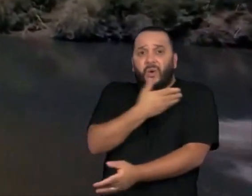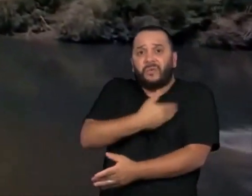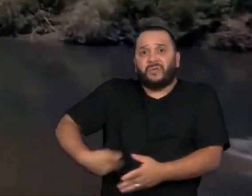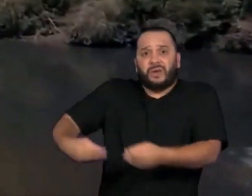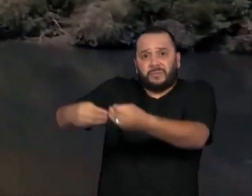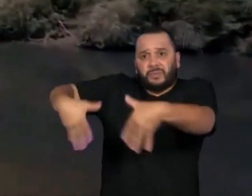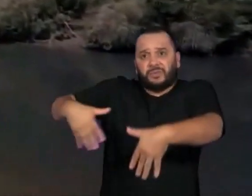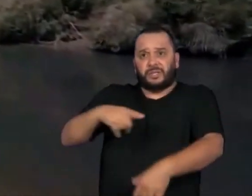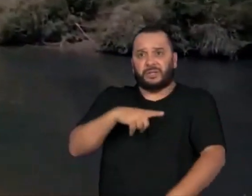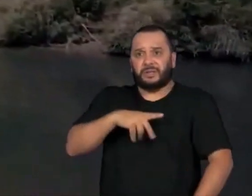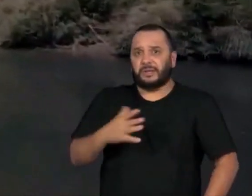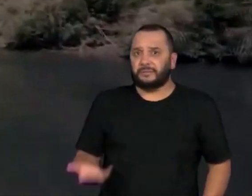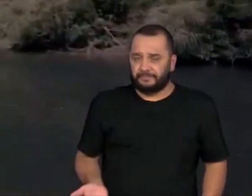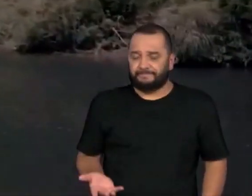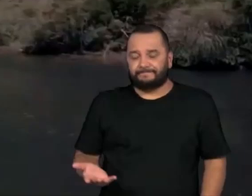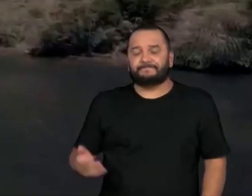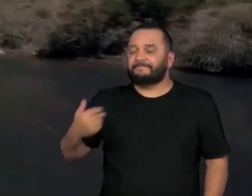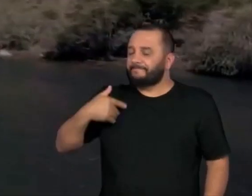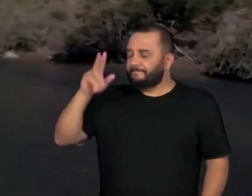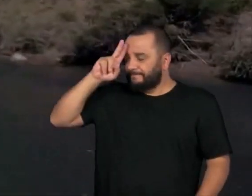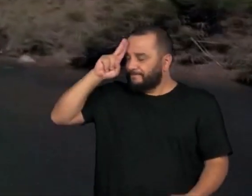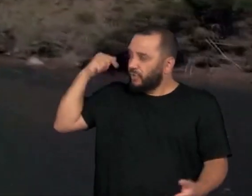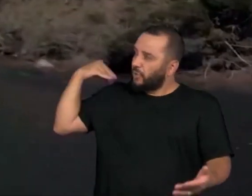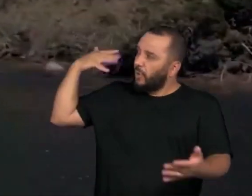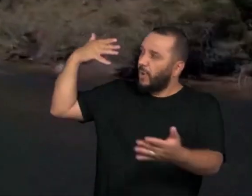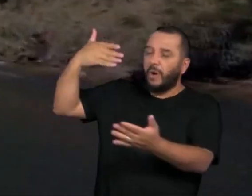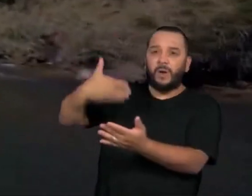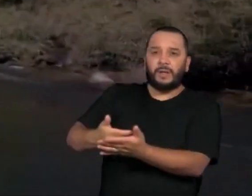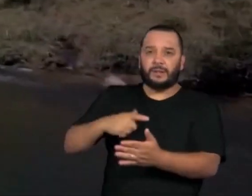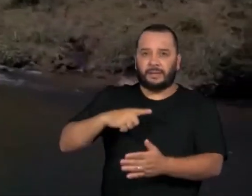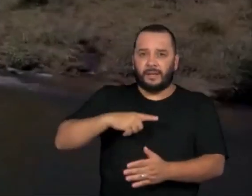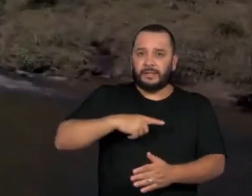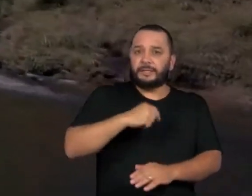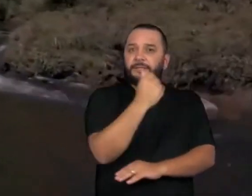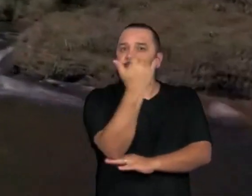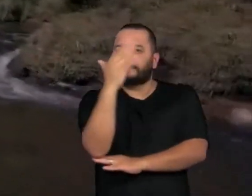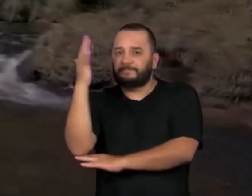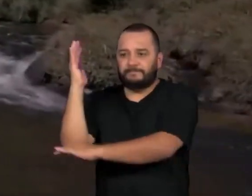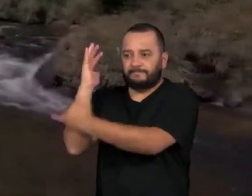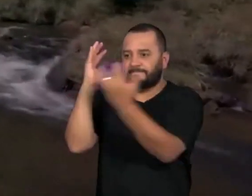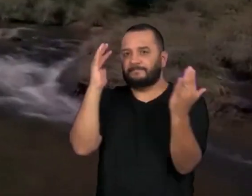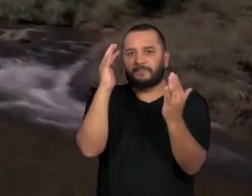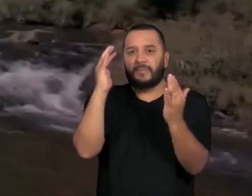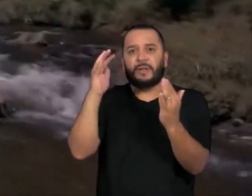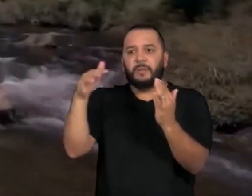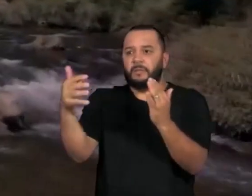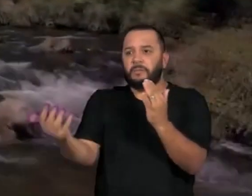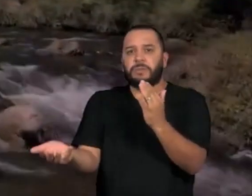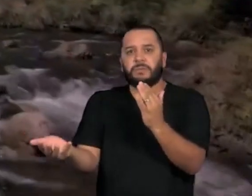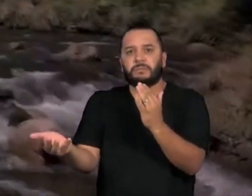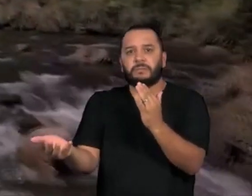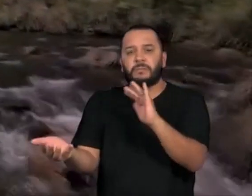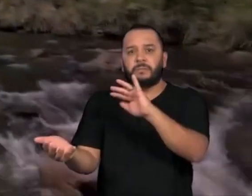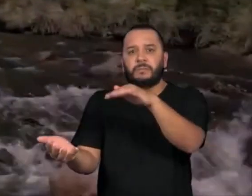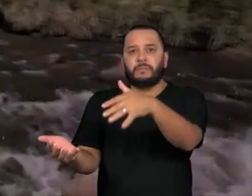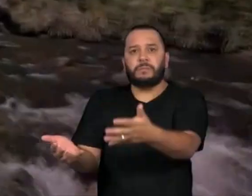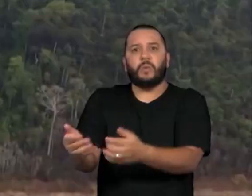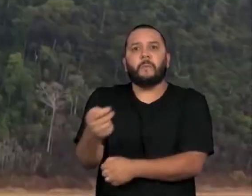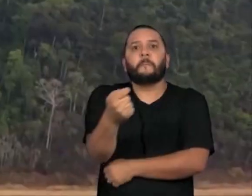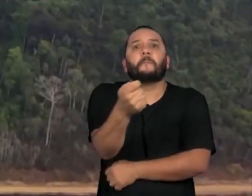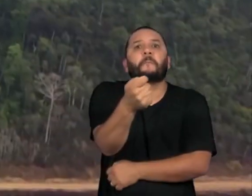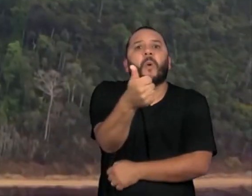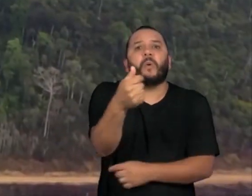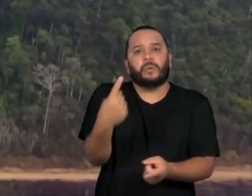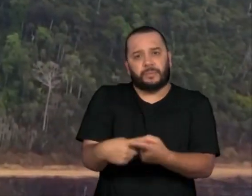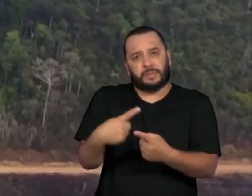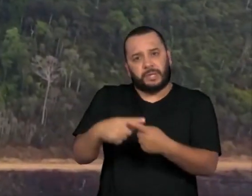Historicamente, o desmatamento é muito menor nas terras indígenas, justamente porque estes povos preservam as florestas.